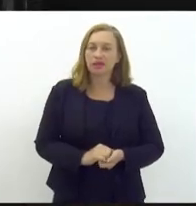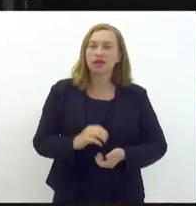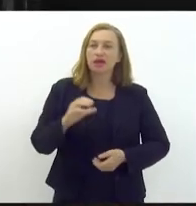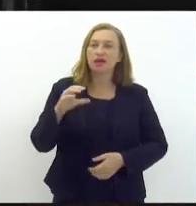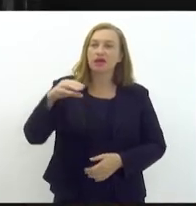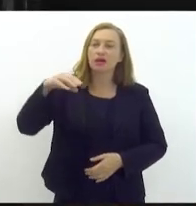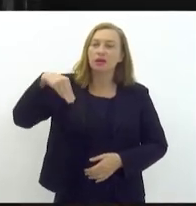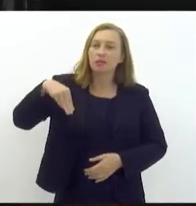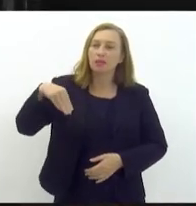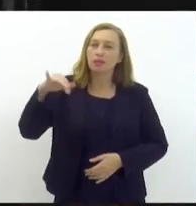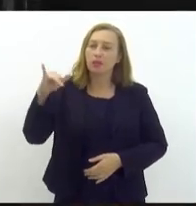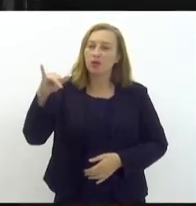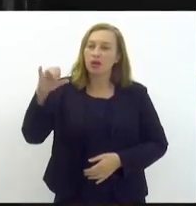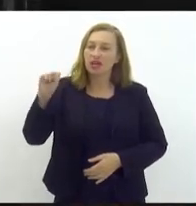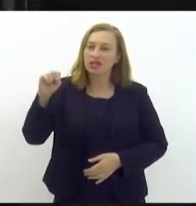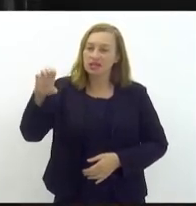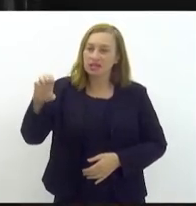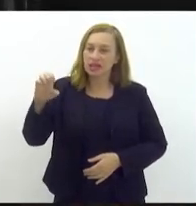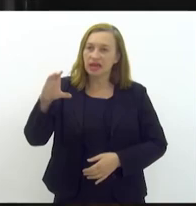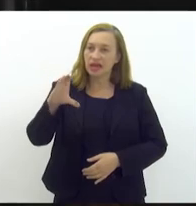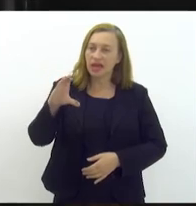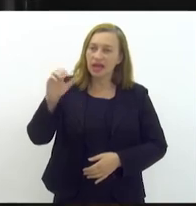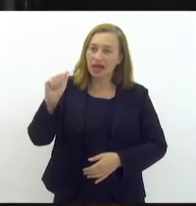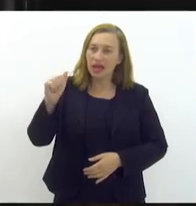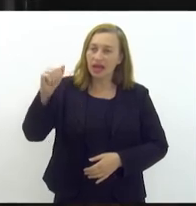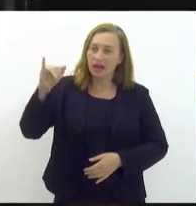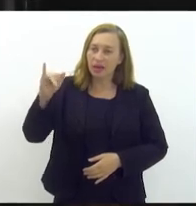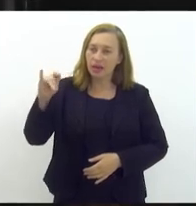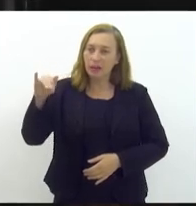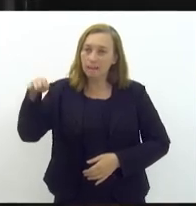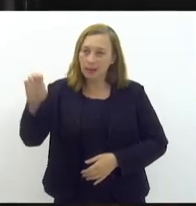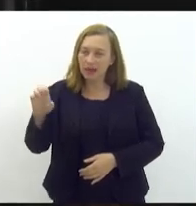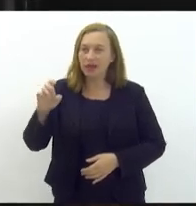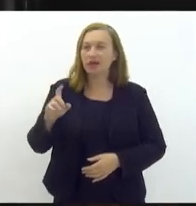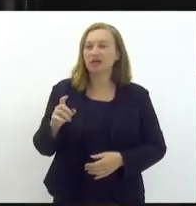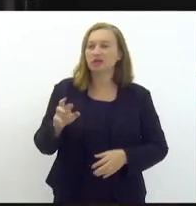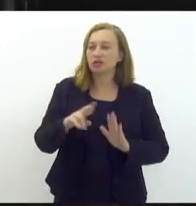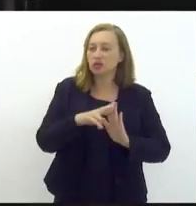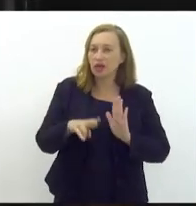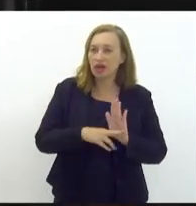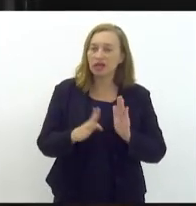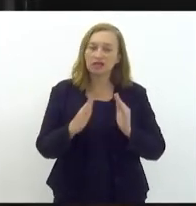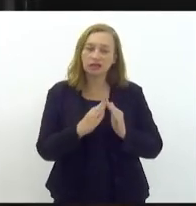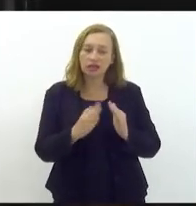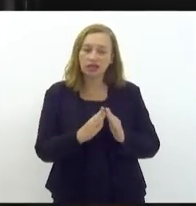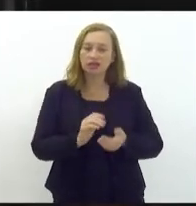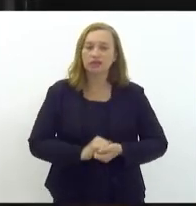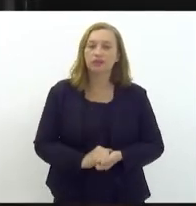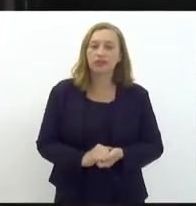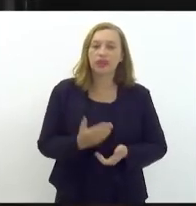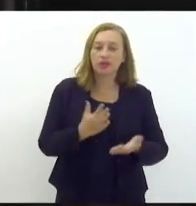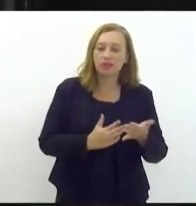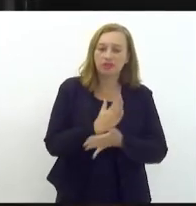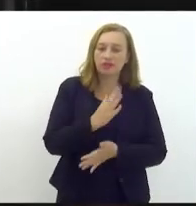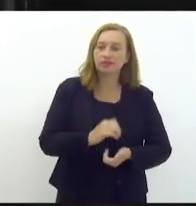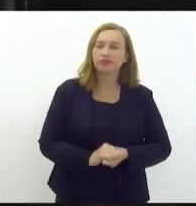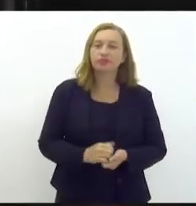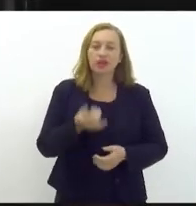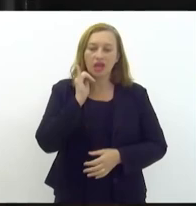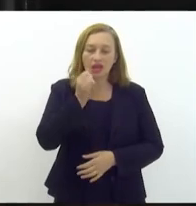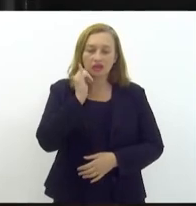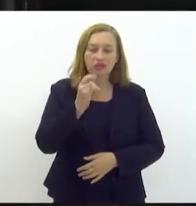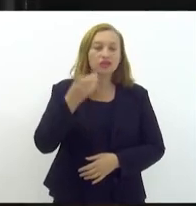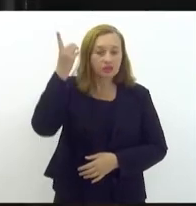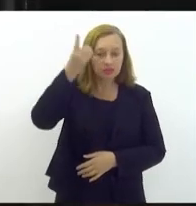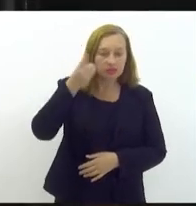Moice Cabangambe. Pareceres das comissões, normas internas e proposições externas favoráveis. relator,